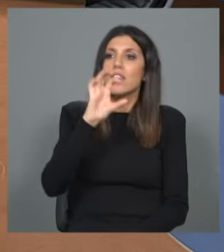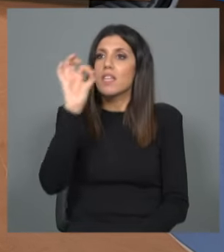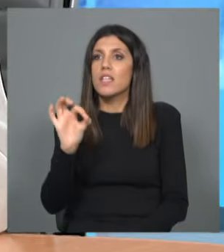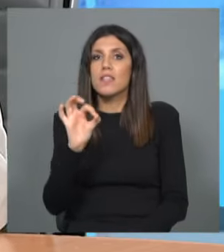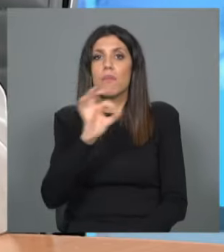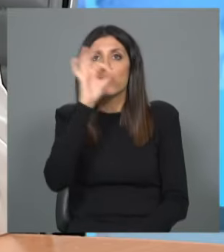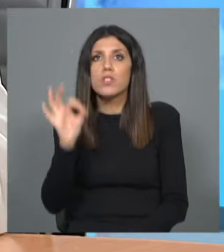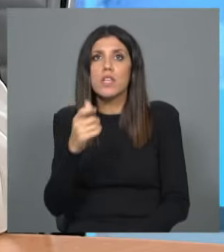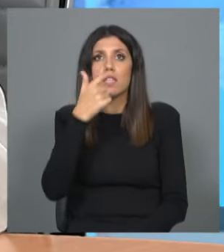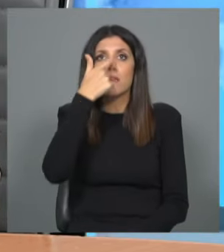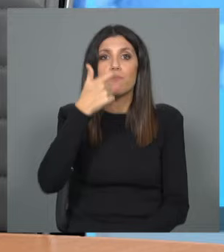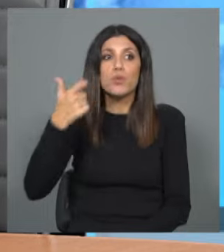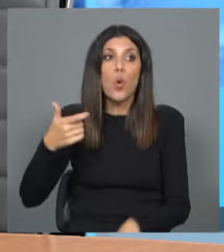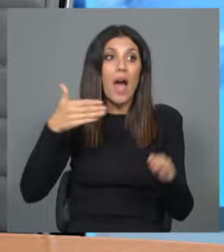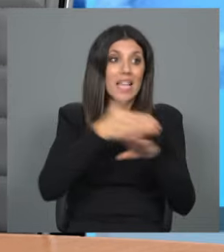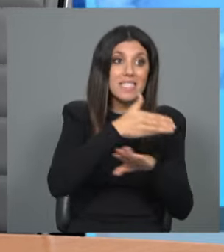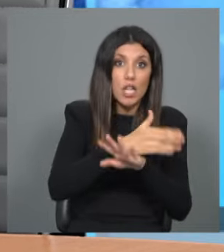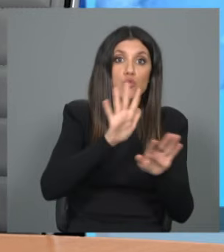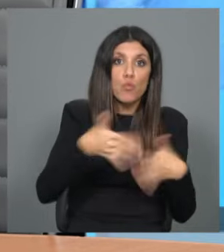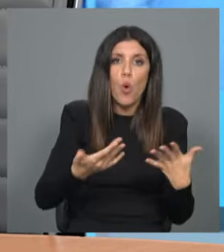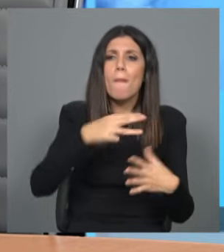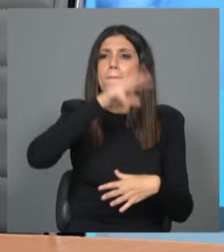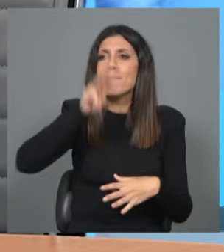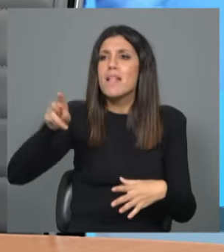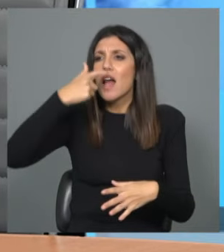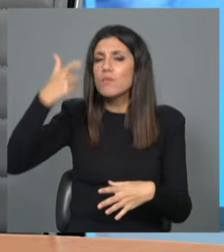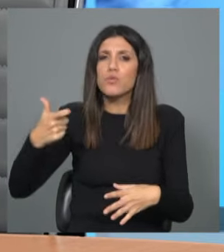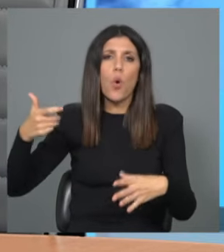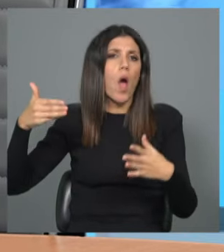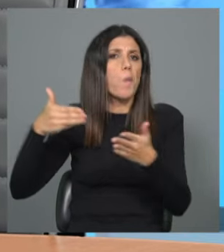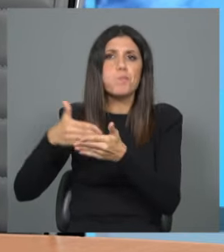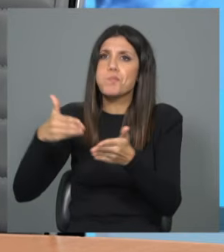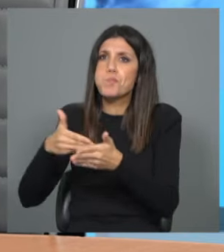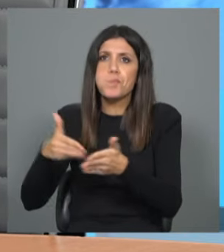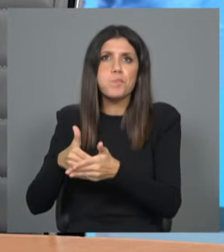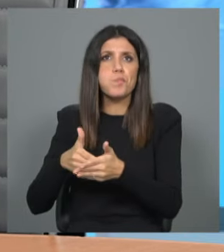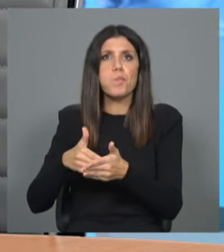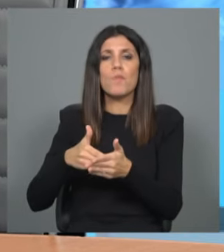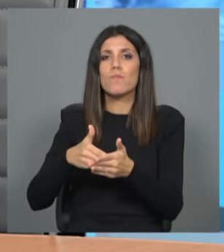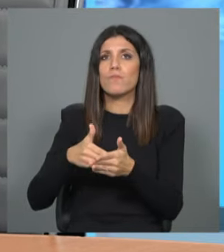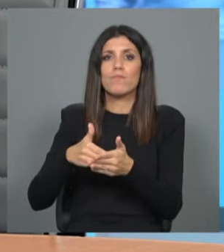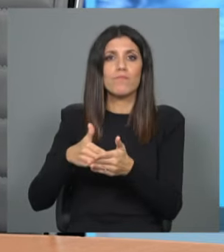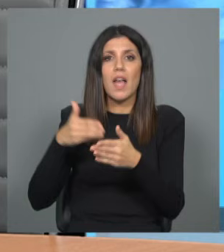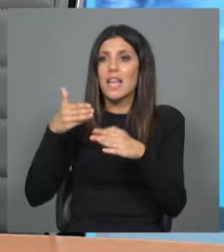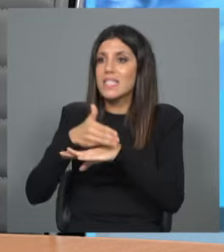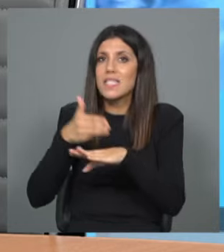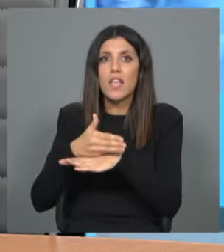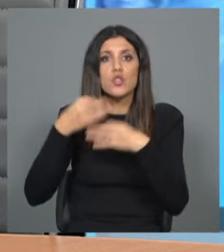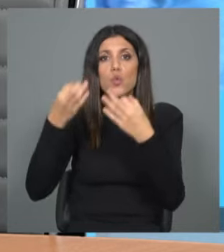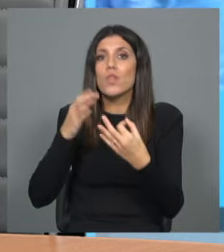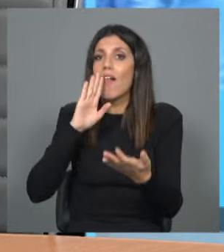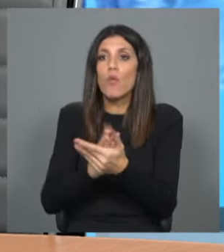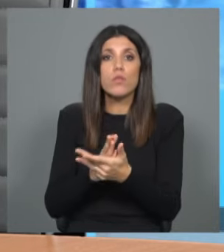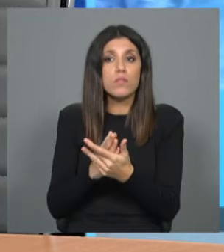estamos a falar de milhares de pessoas, de portugueses que não têm, de pessoas a viver em Portugal que não têm acesso a estes